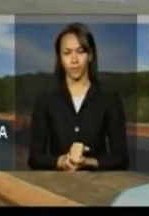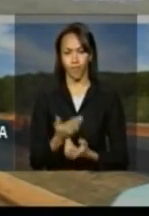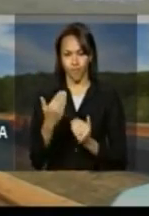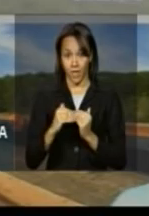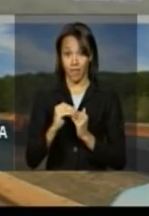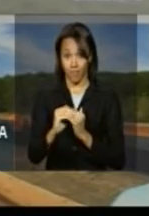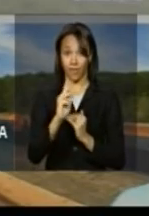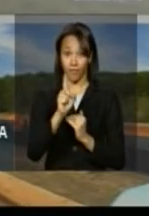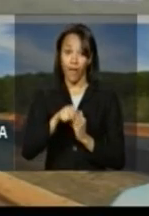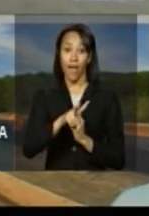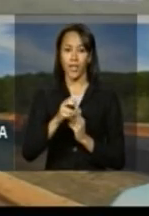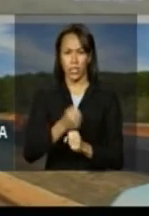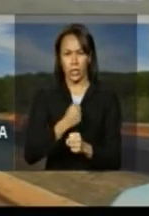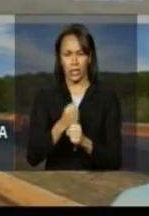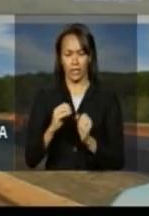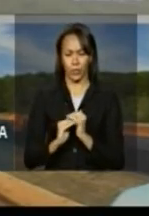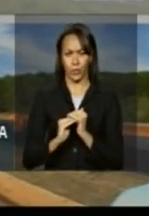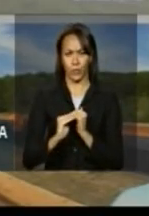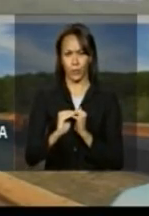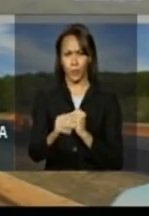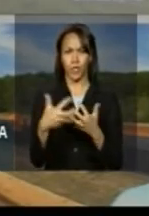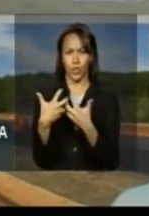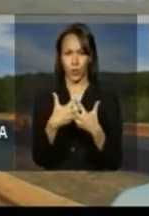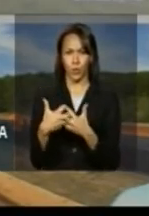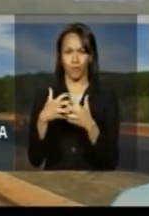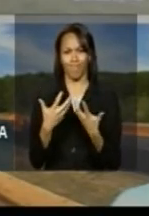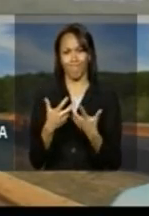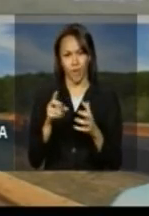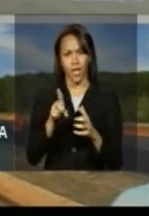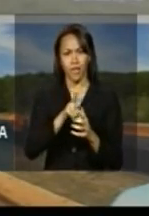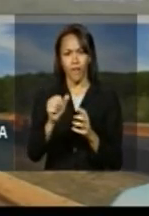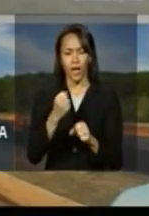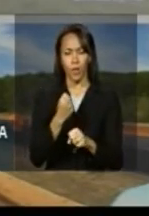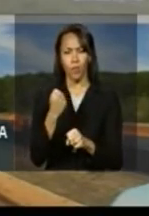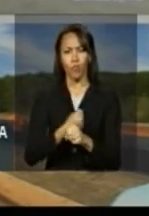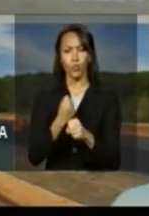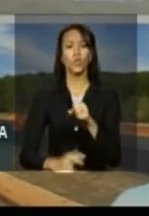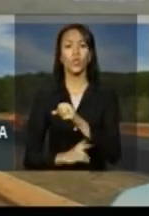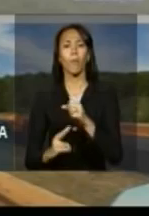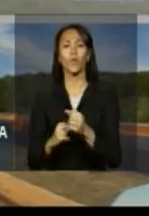rede de transporte lá em Santa Catarina. Uma ponte que vai custar, Paulo Sérgio?